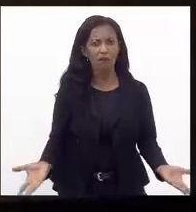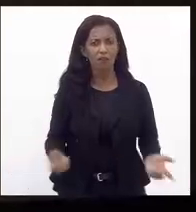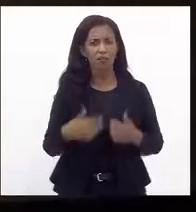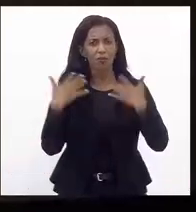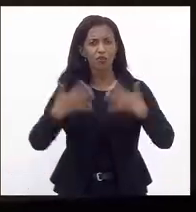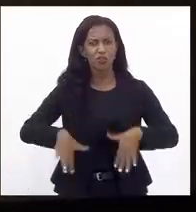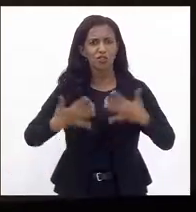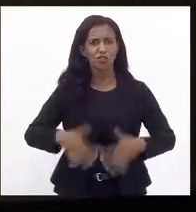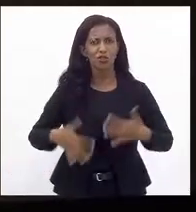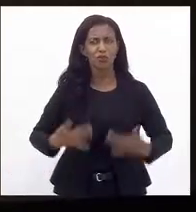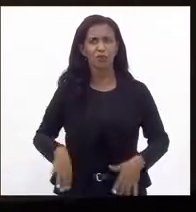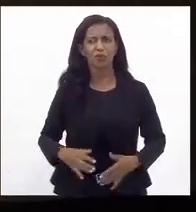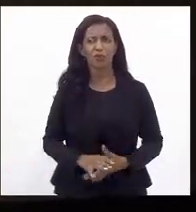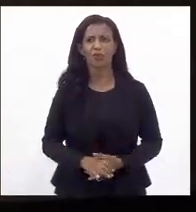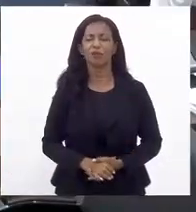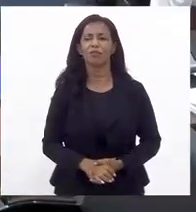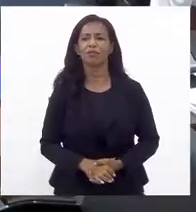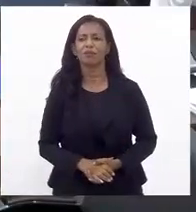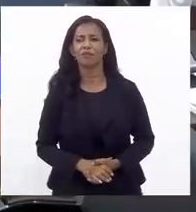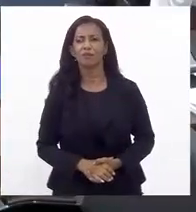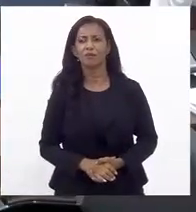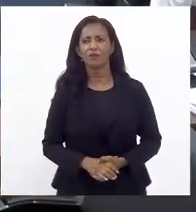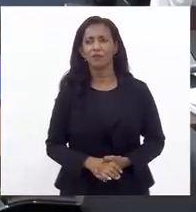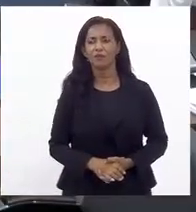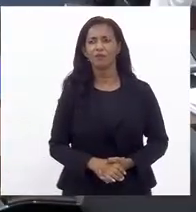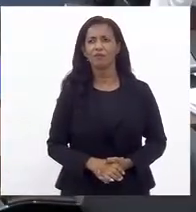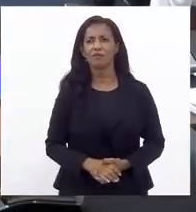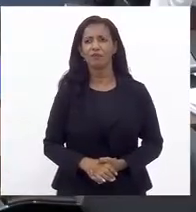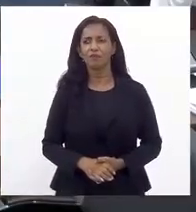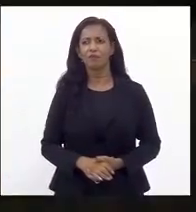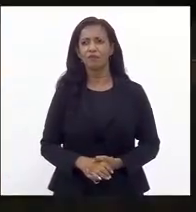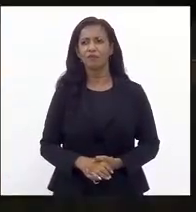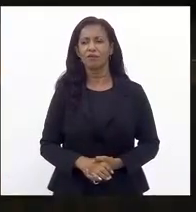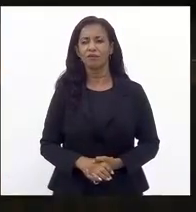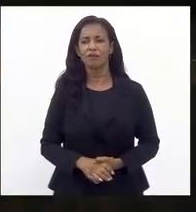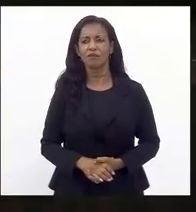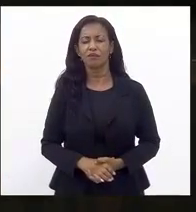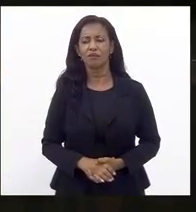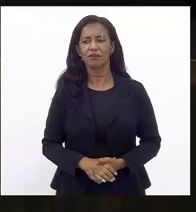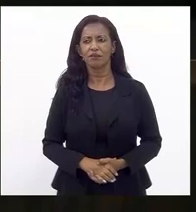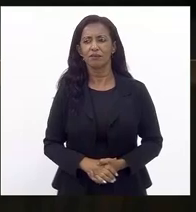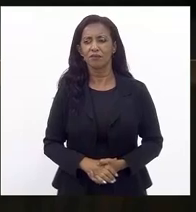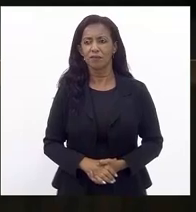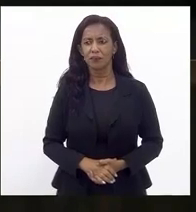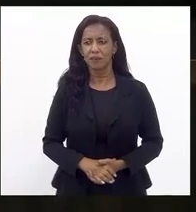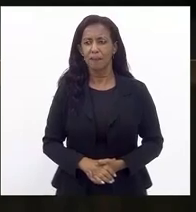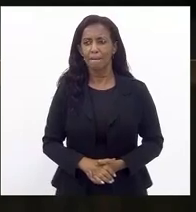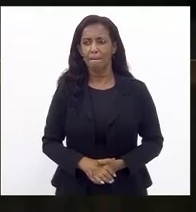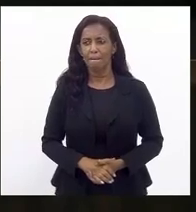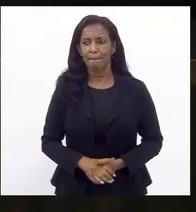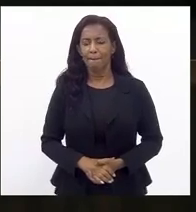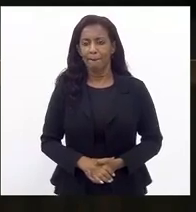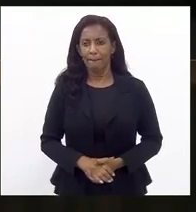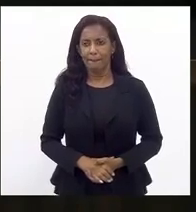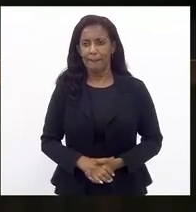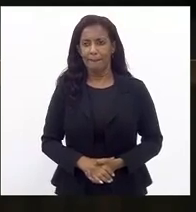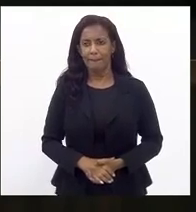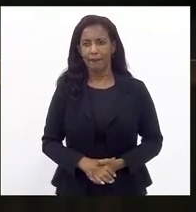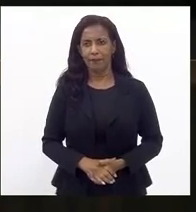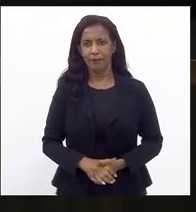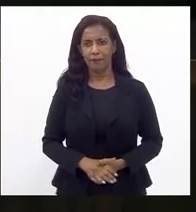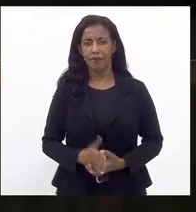e eu desespero bateu muito obrigado tia tia Ju Muito obrigado pelas palavras vão pedir os